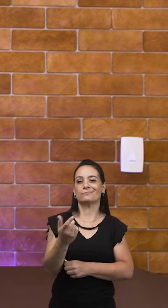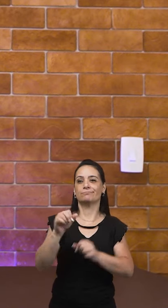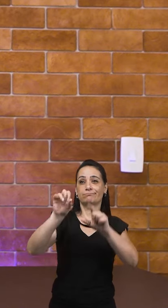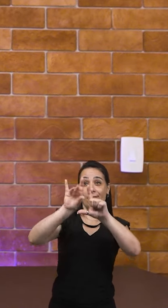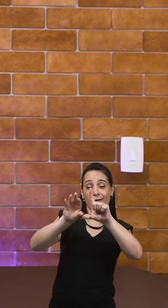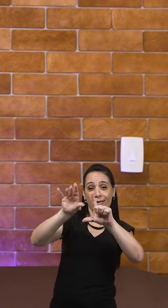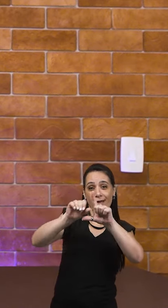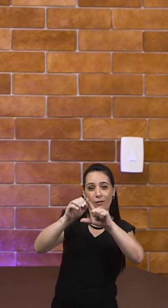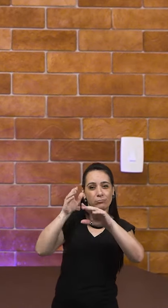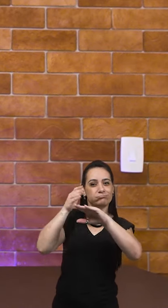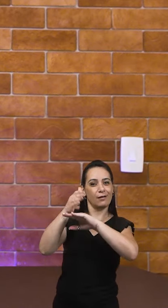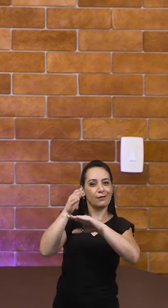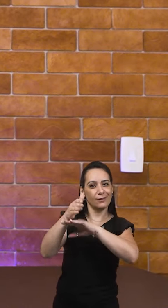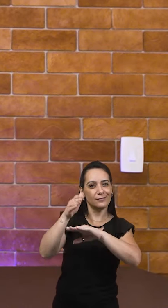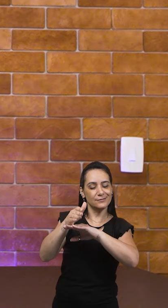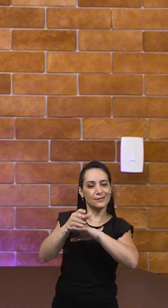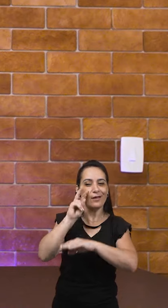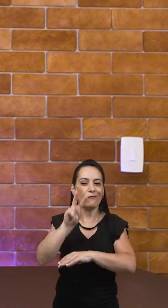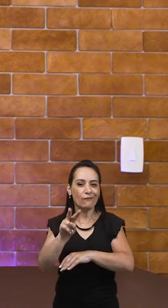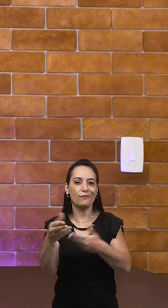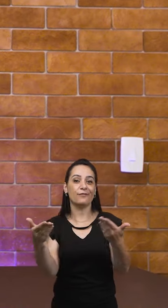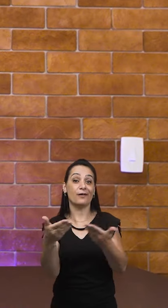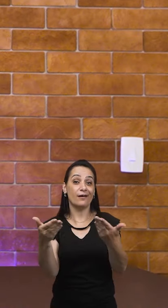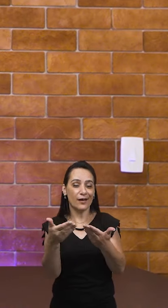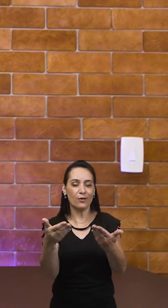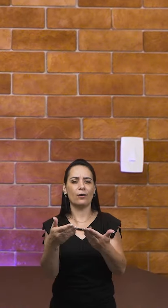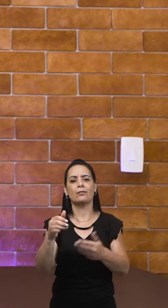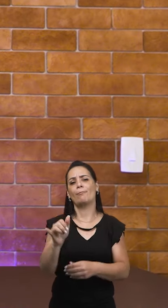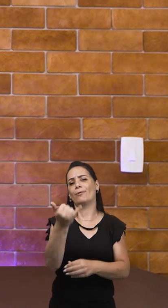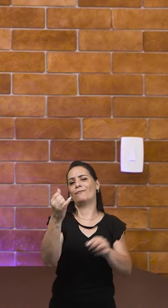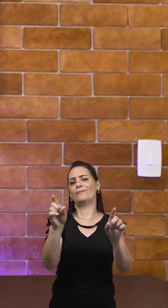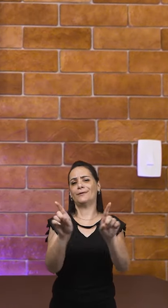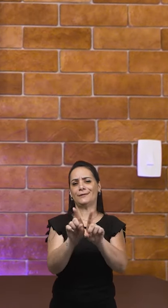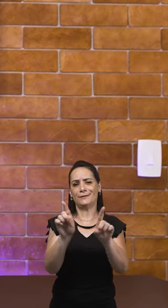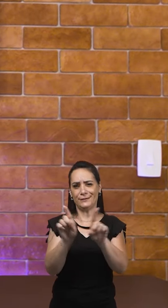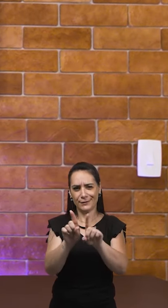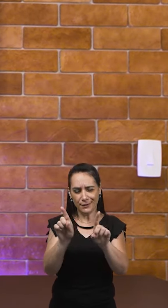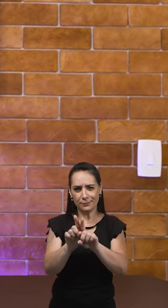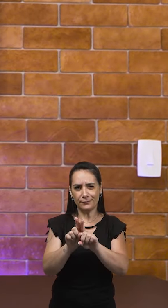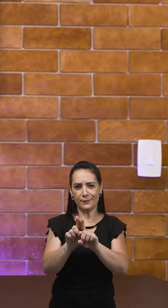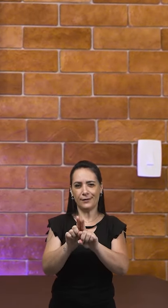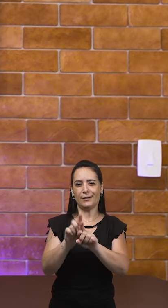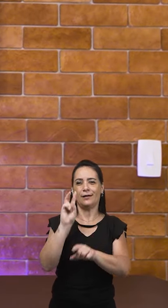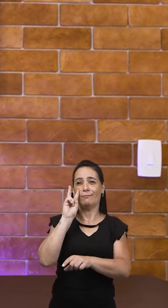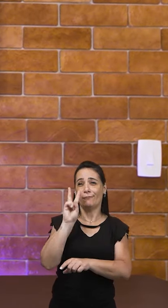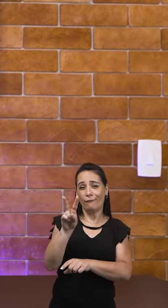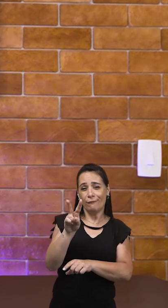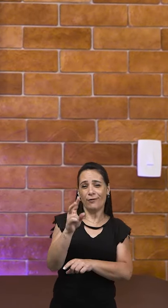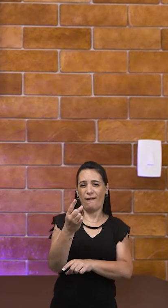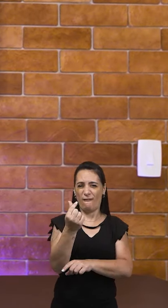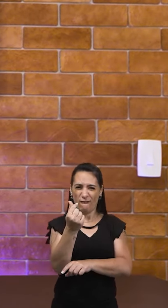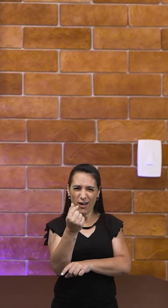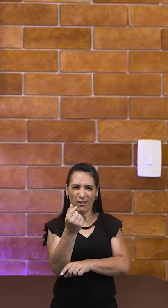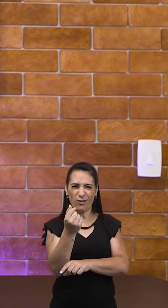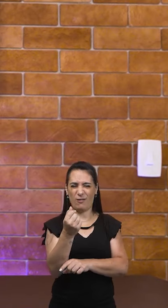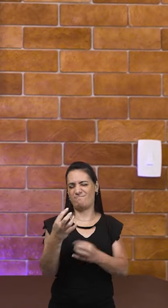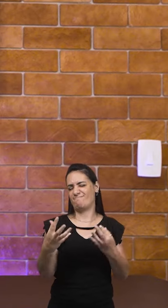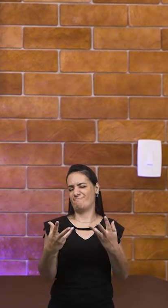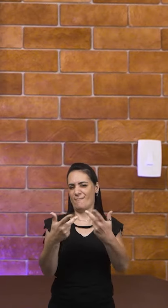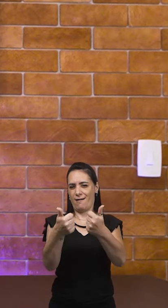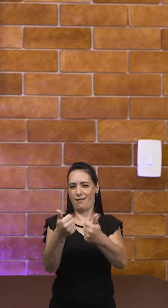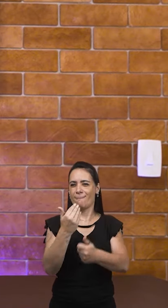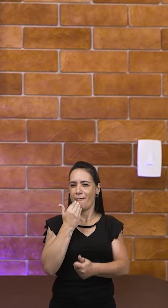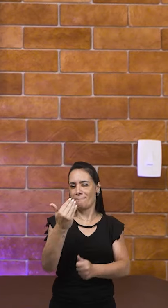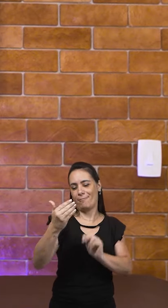aqui? Então, gente, basta acessar o QR Code e checar agora mesmo. Aproveite e depois de ver o preço